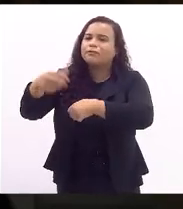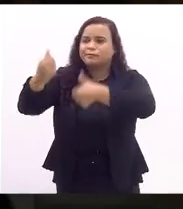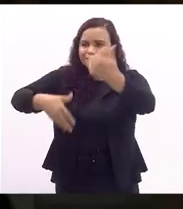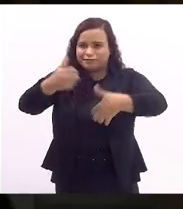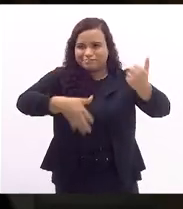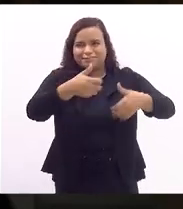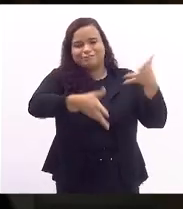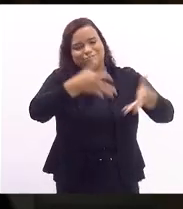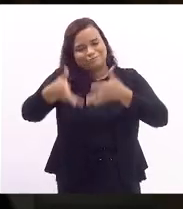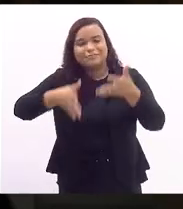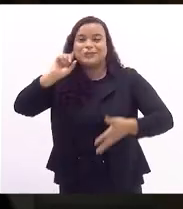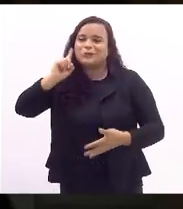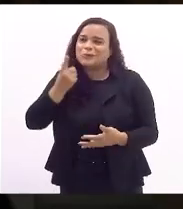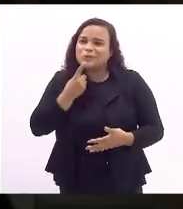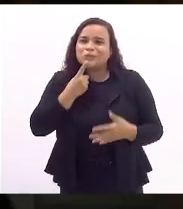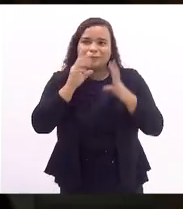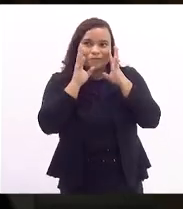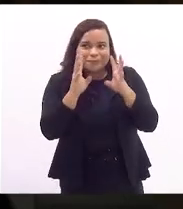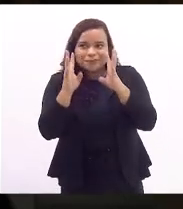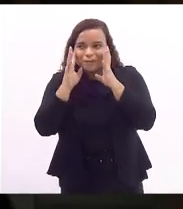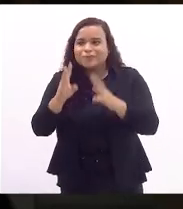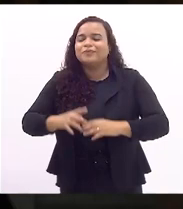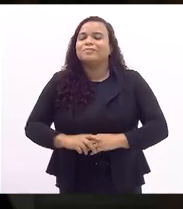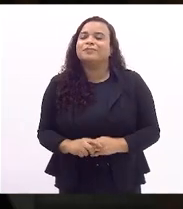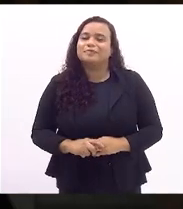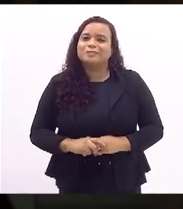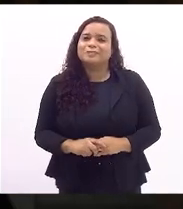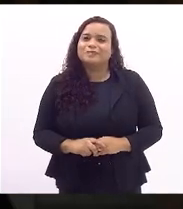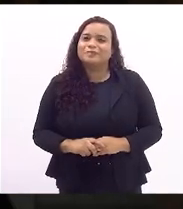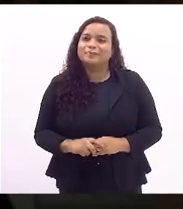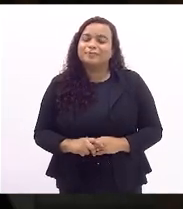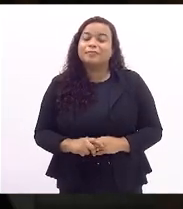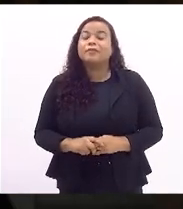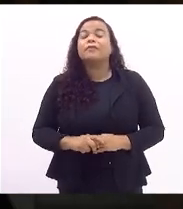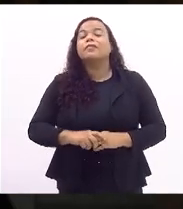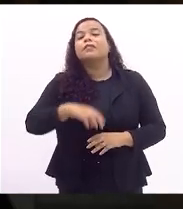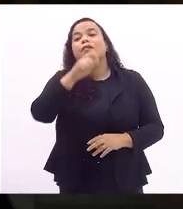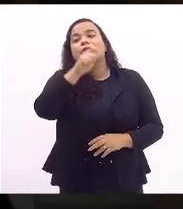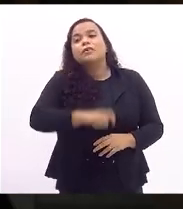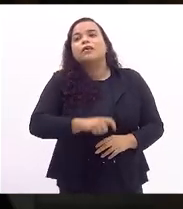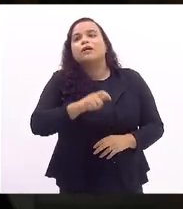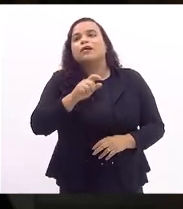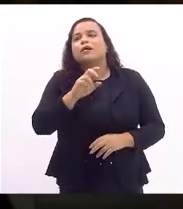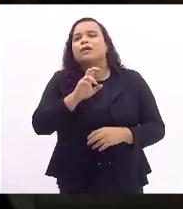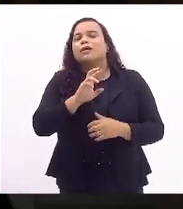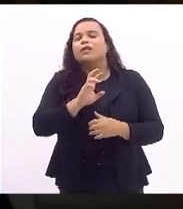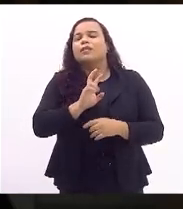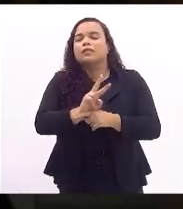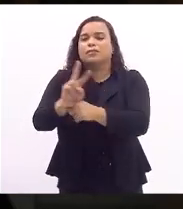voz aos deficientes auditivos chora defensor-geral